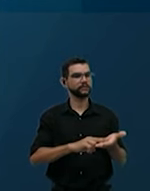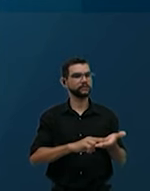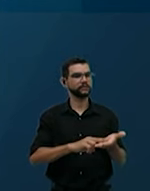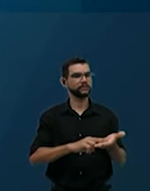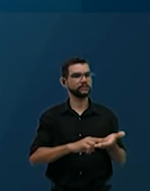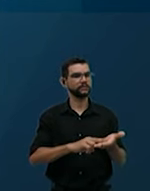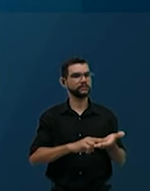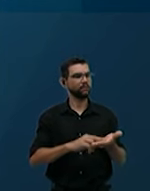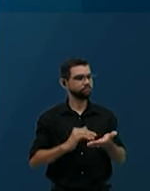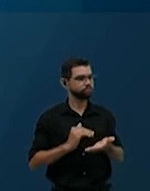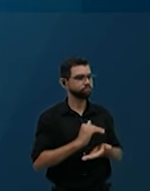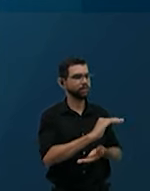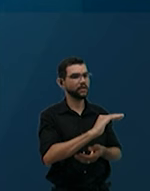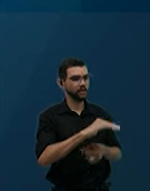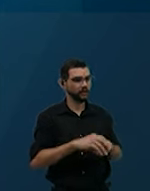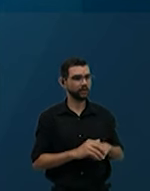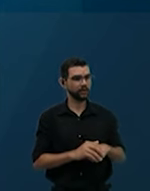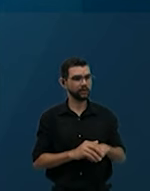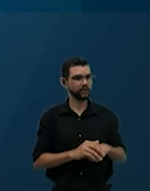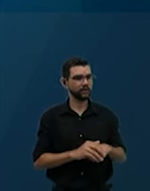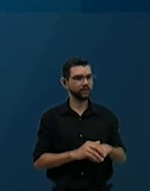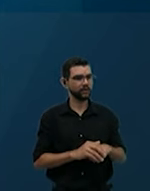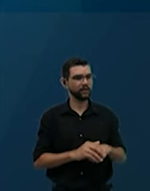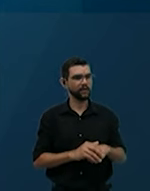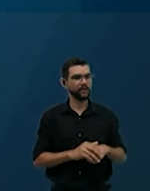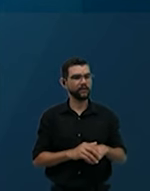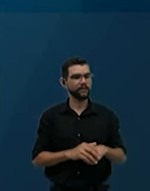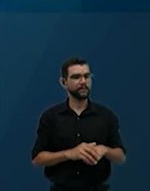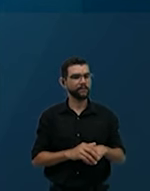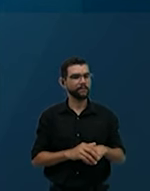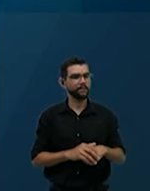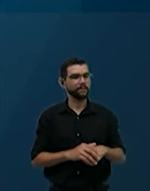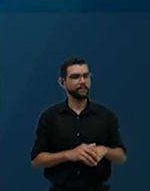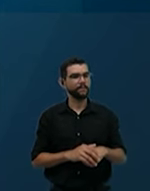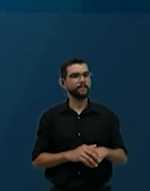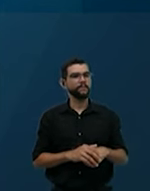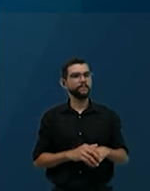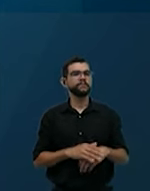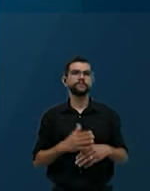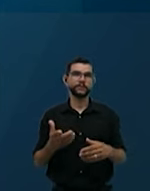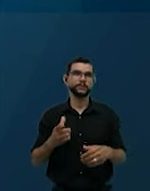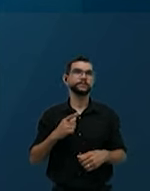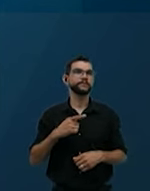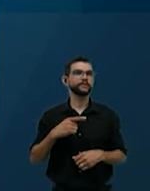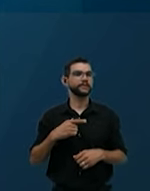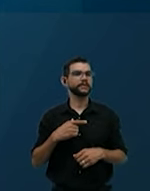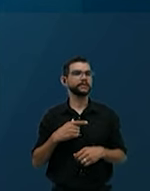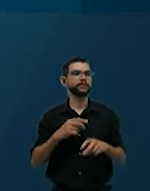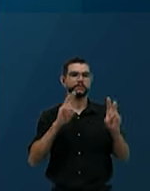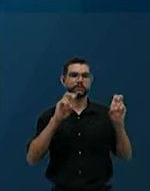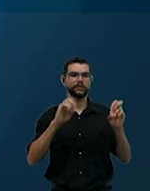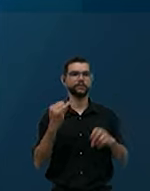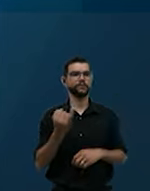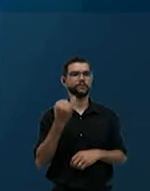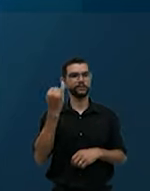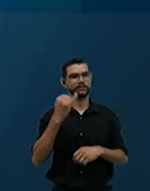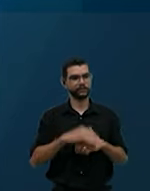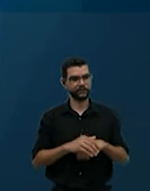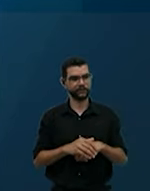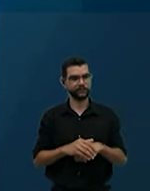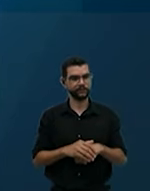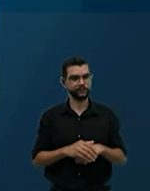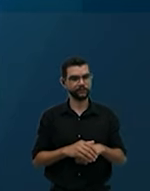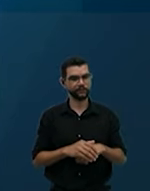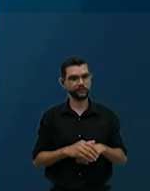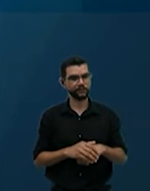jogar contra si? E aqui tem uma outra coisa muito importante. A depender da fixação da tese, vai se